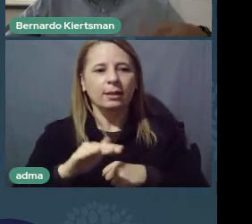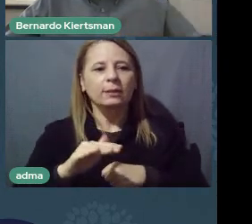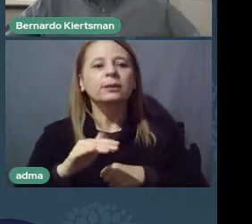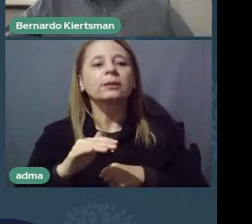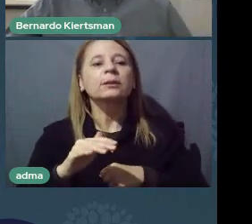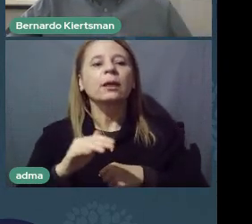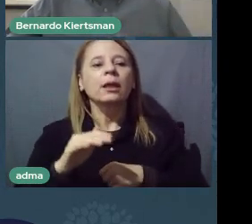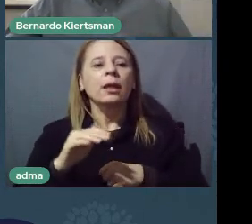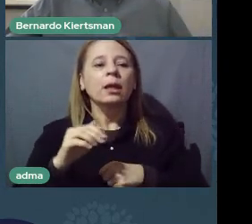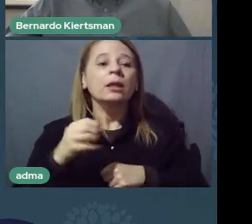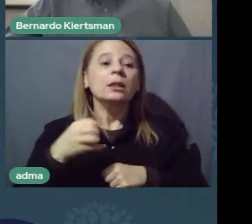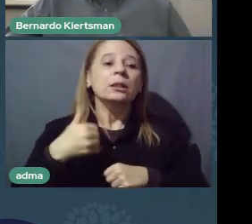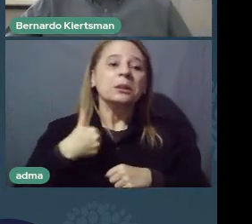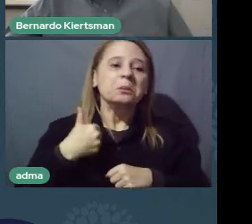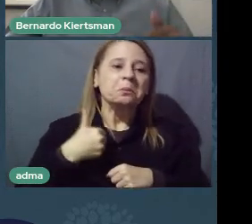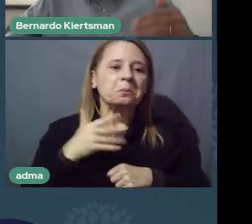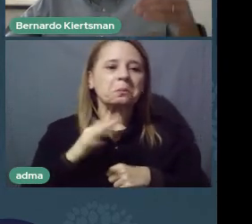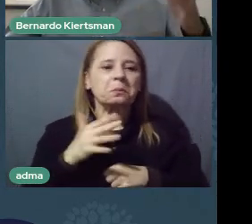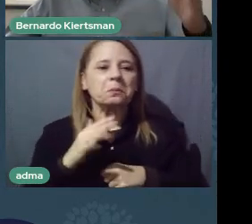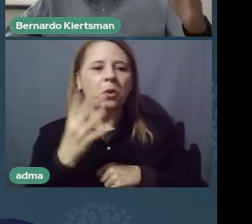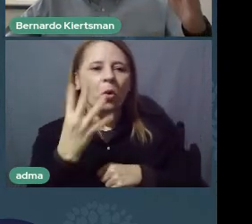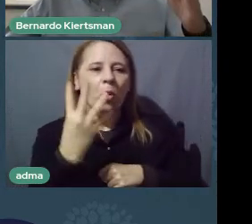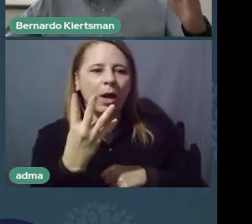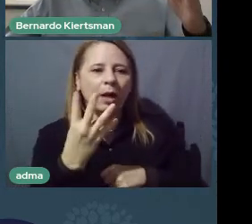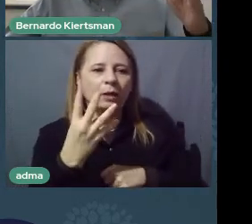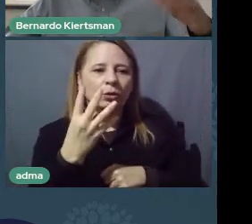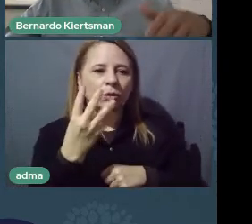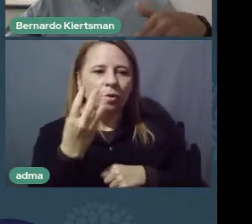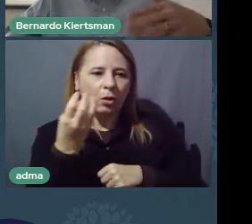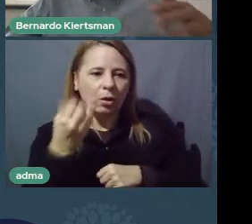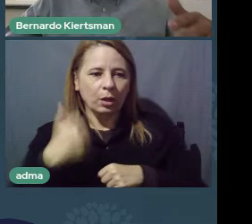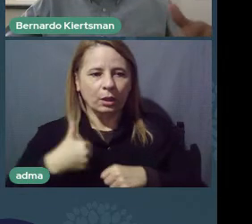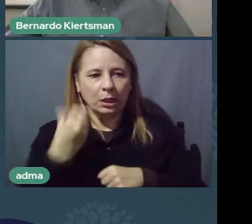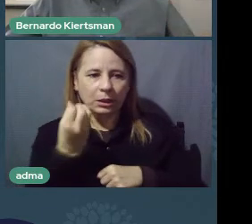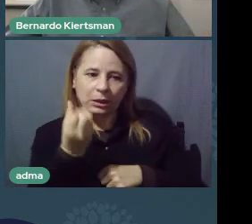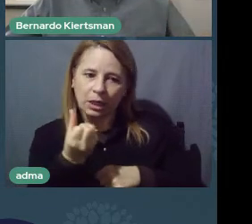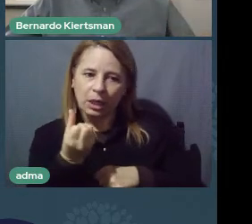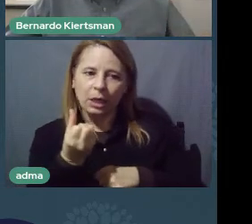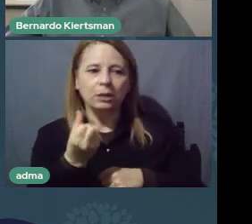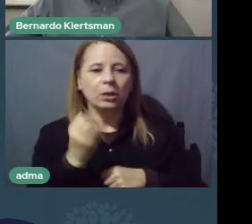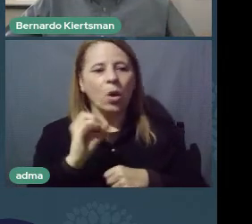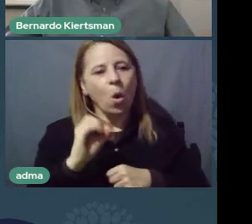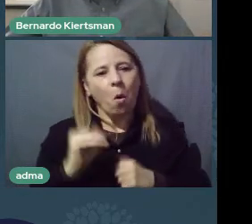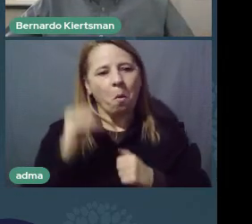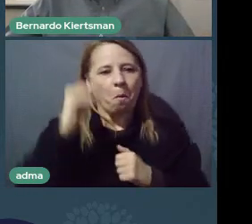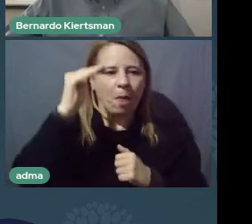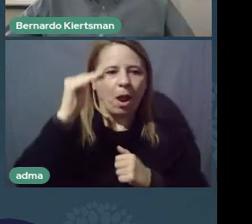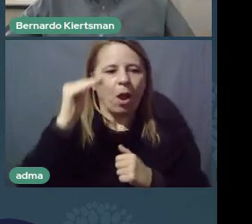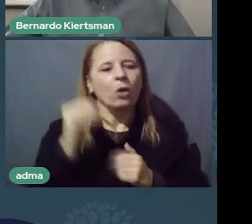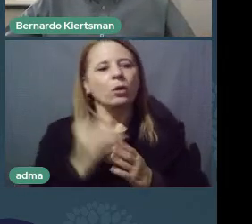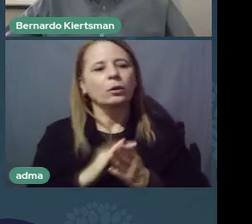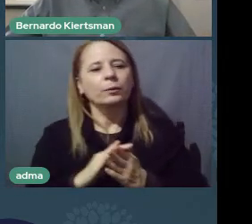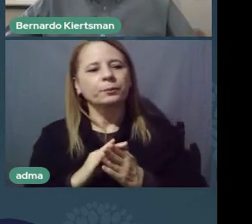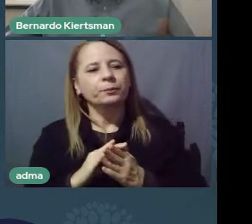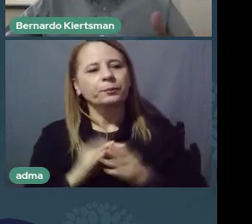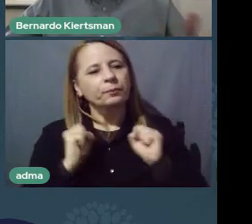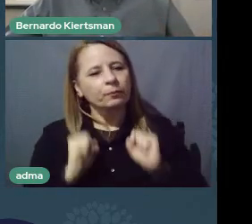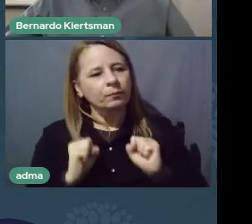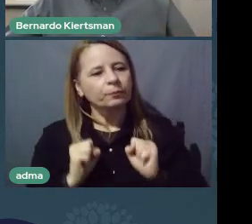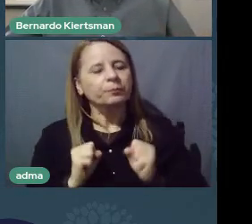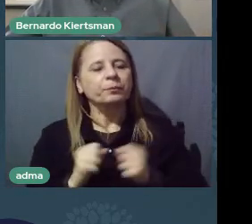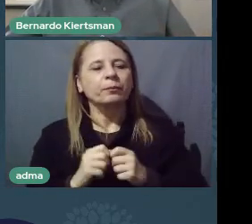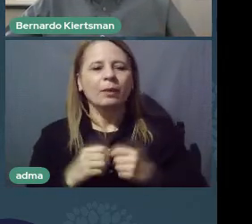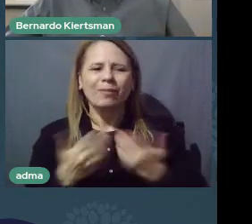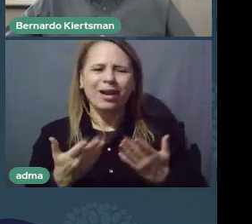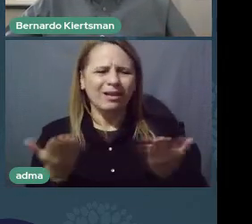crianças maiores de 4, 6 anos de idade, ou até maiores do que isso, mas não